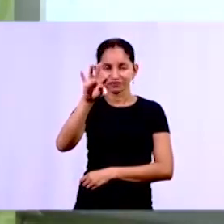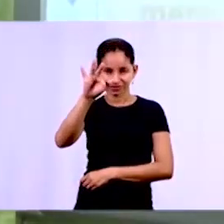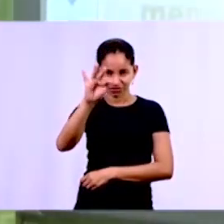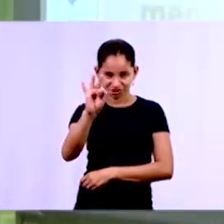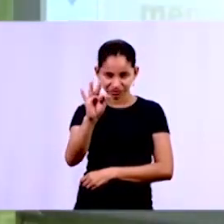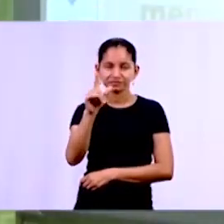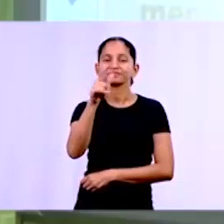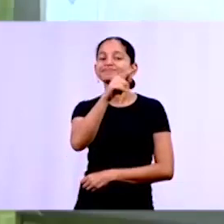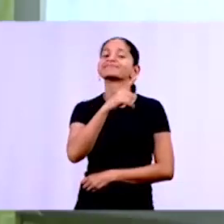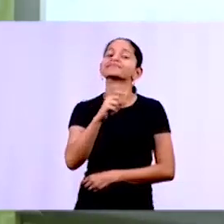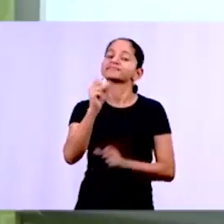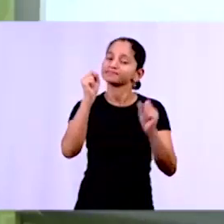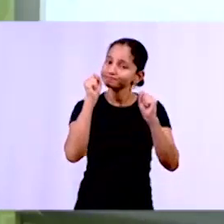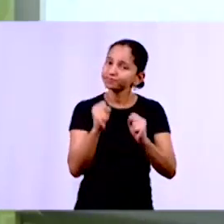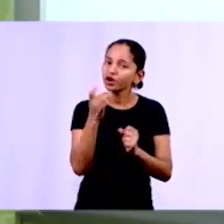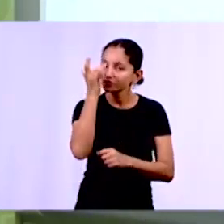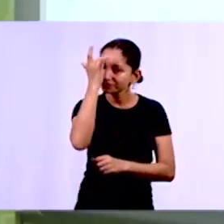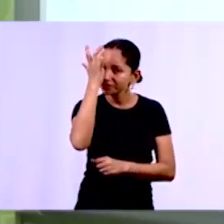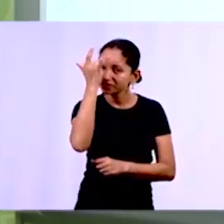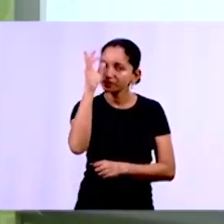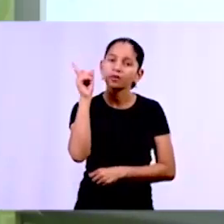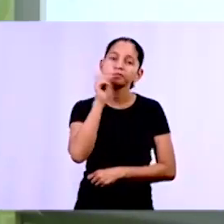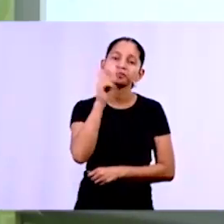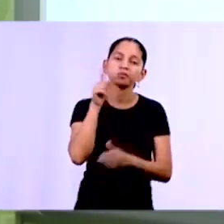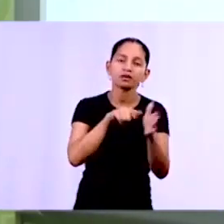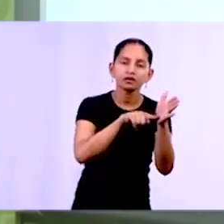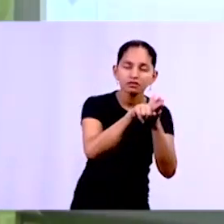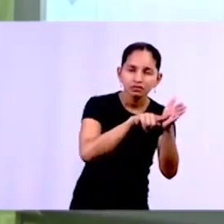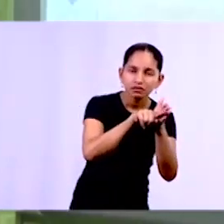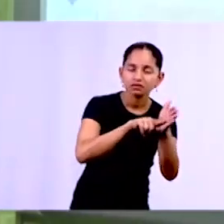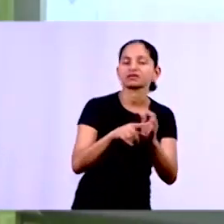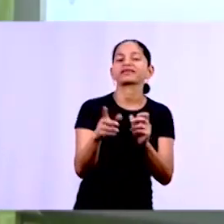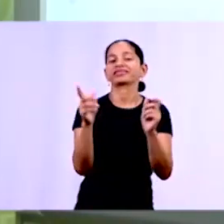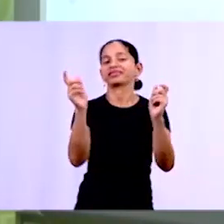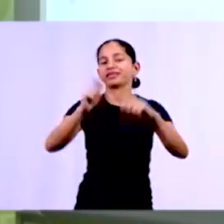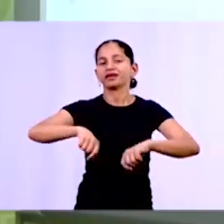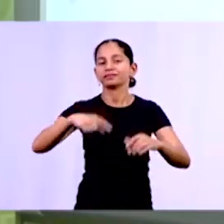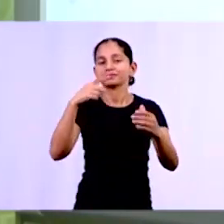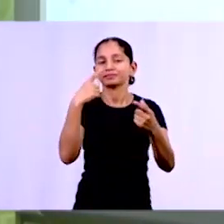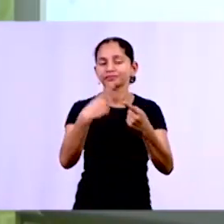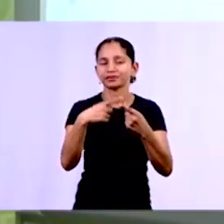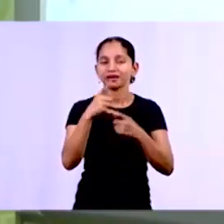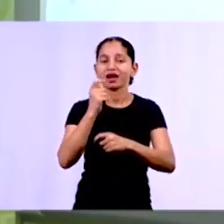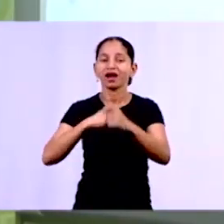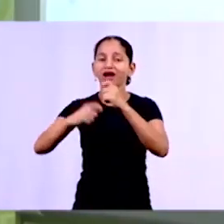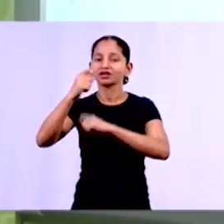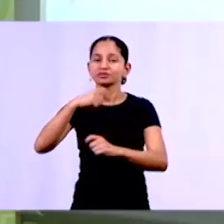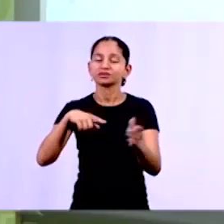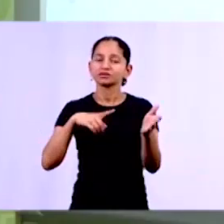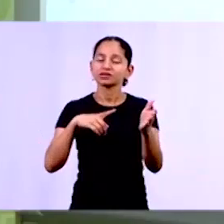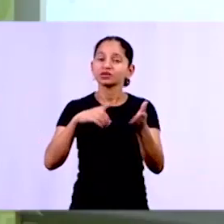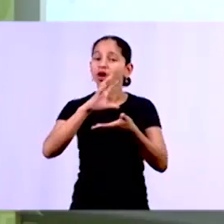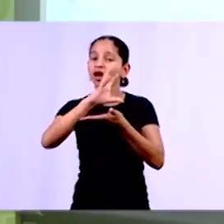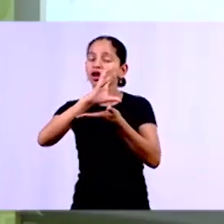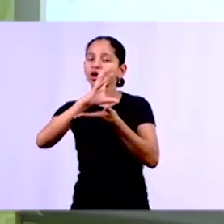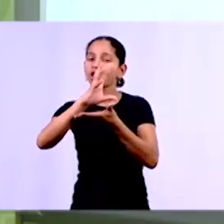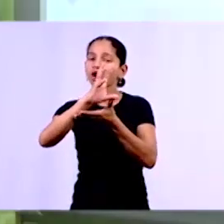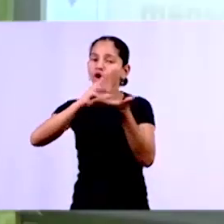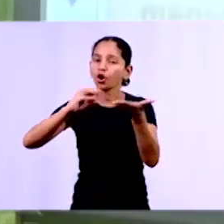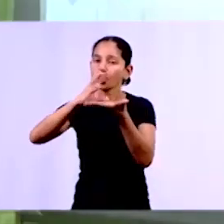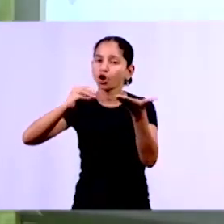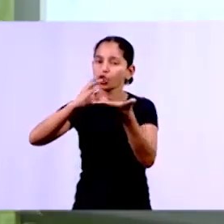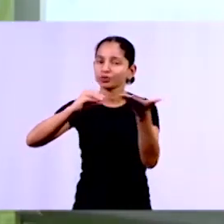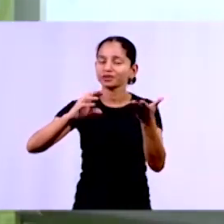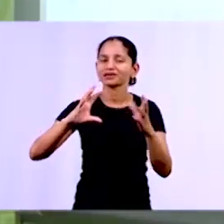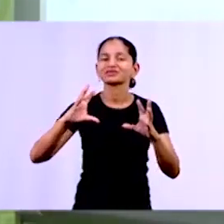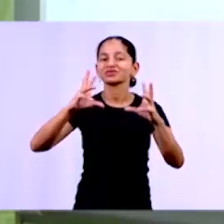Então, a Microsoft poderia facilitar a entrada, né, de um agente, né, por essa rede e começar a roubar os dados